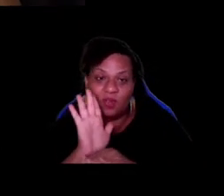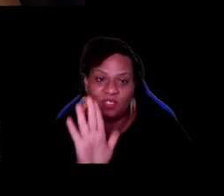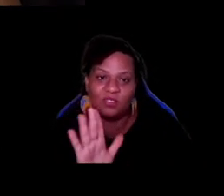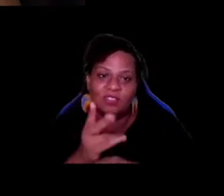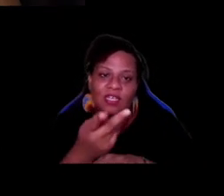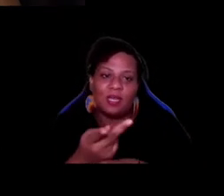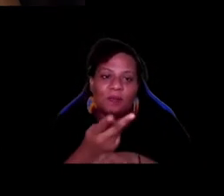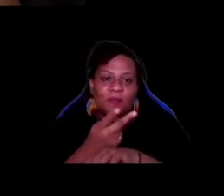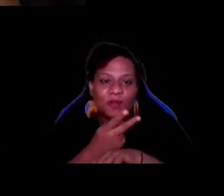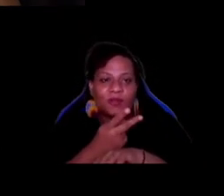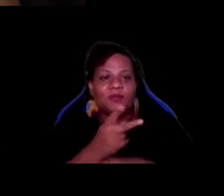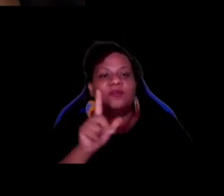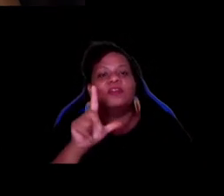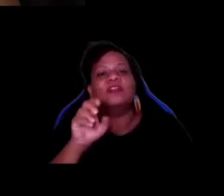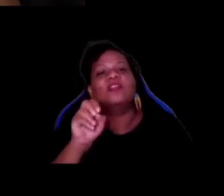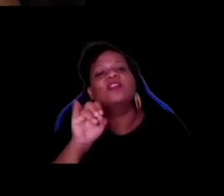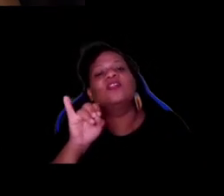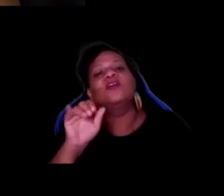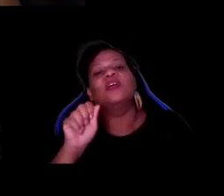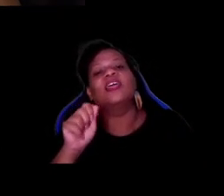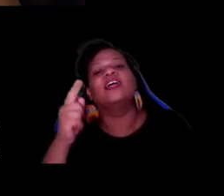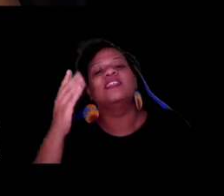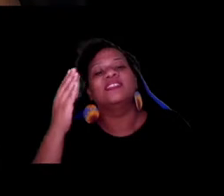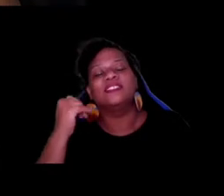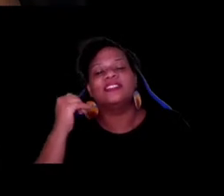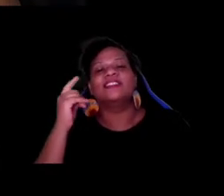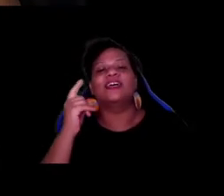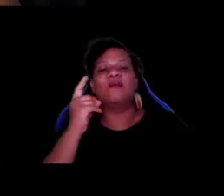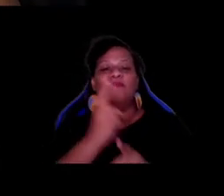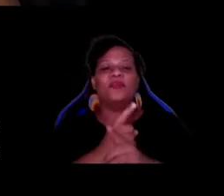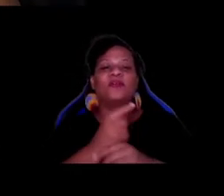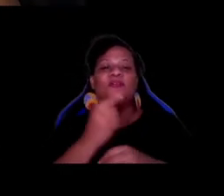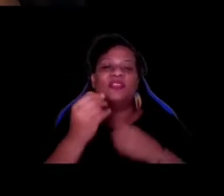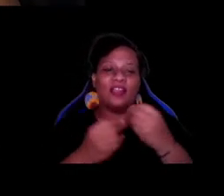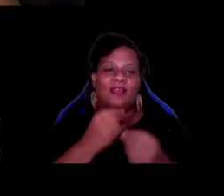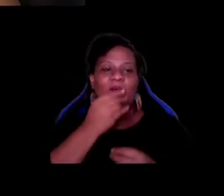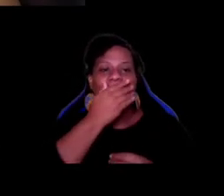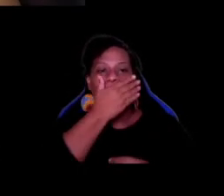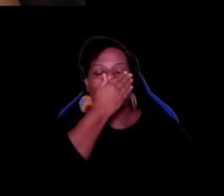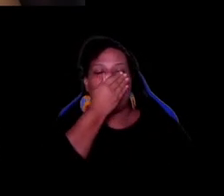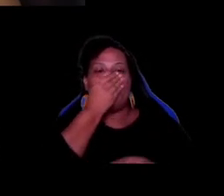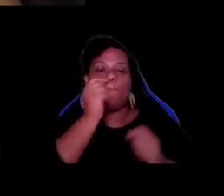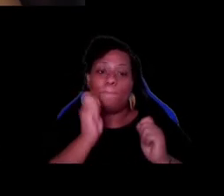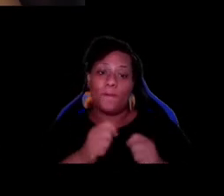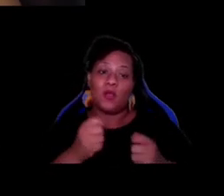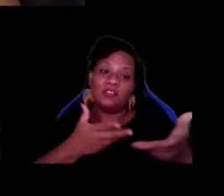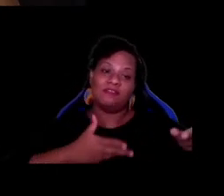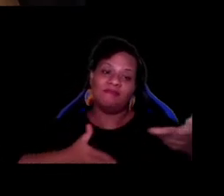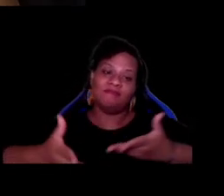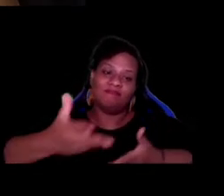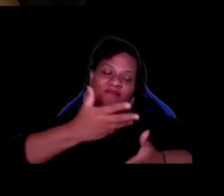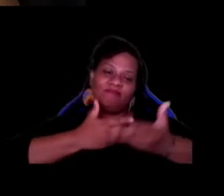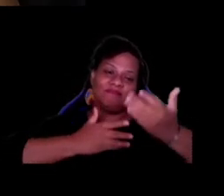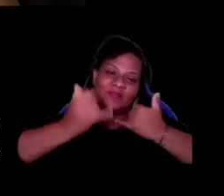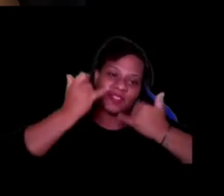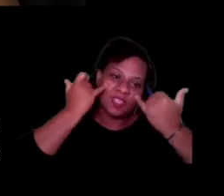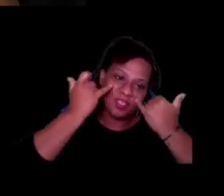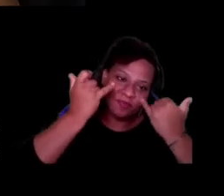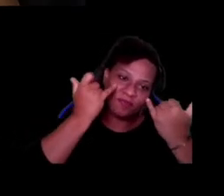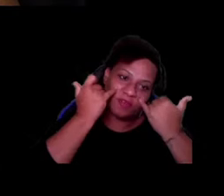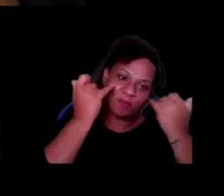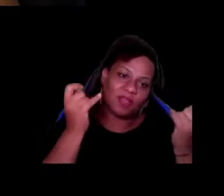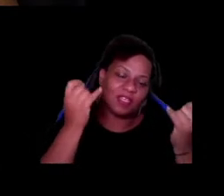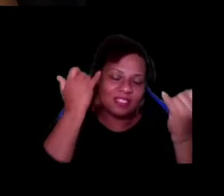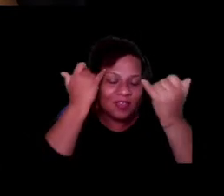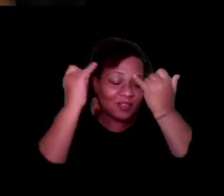aí a Loiá, que ela sabe, né, onde me encontrar, que a gente pode trocar informações, que a gente pode trocar